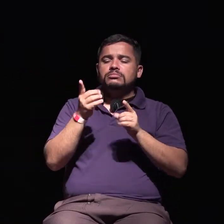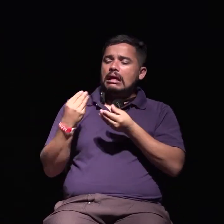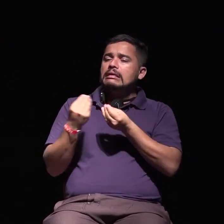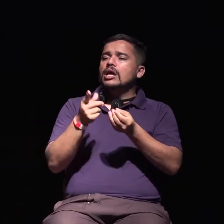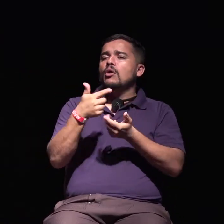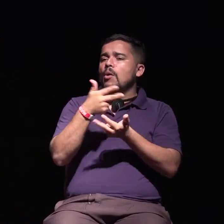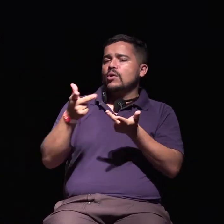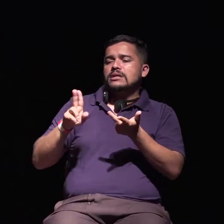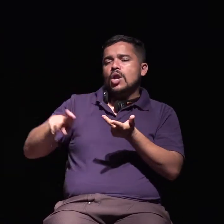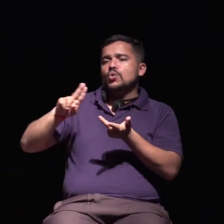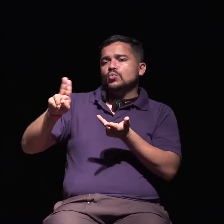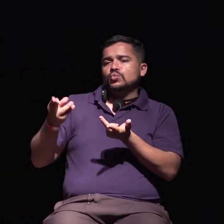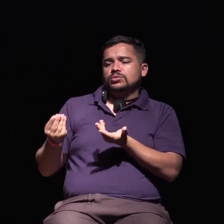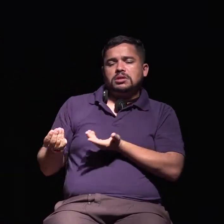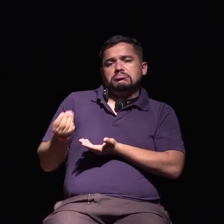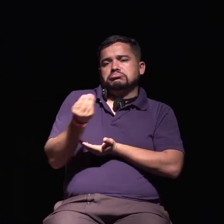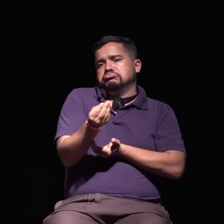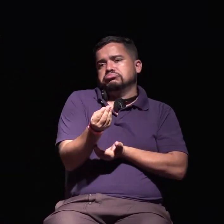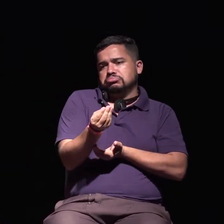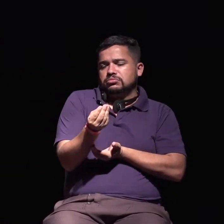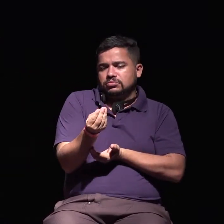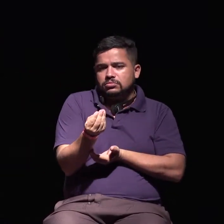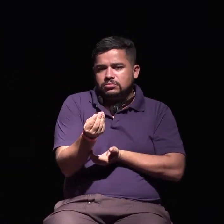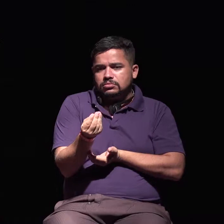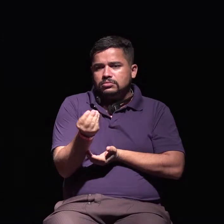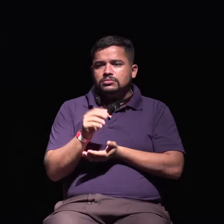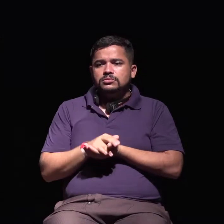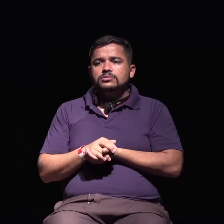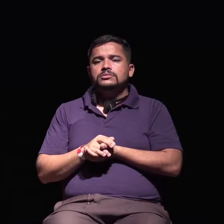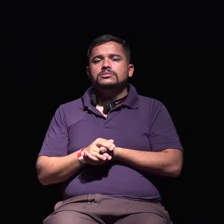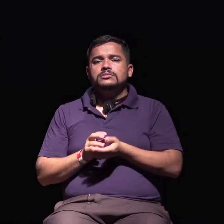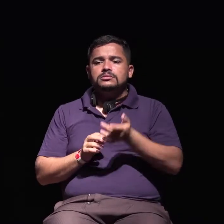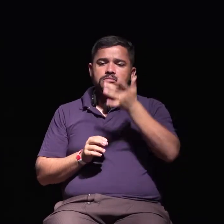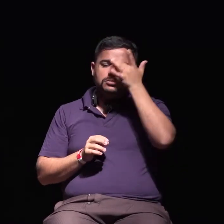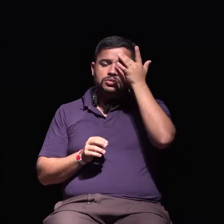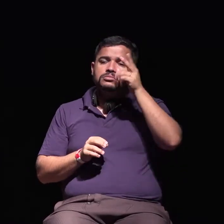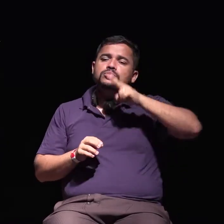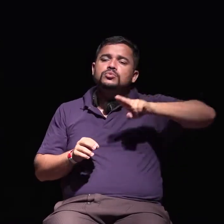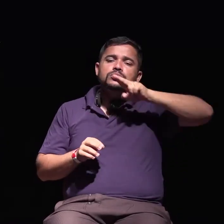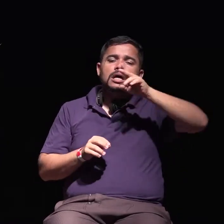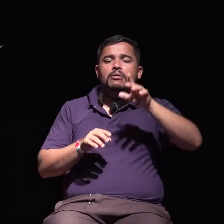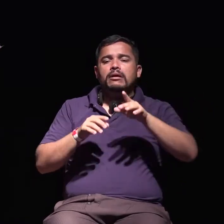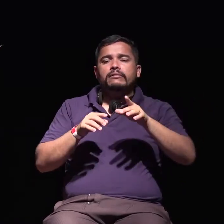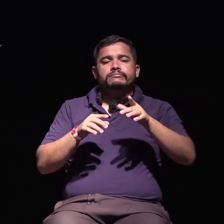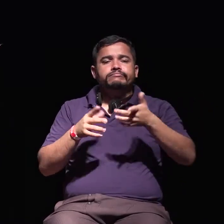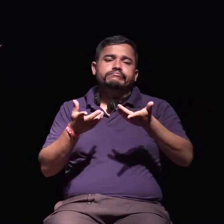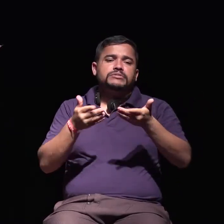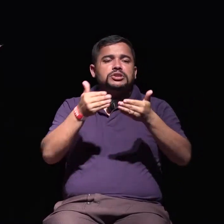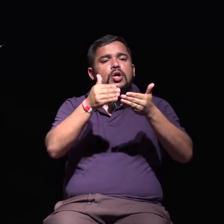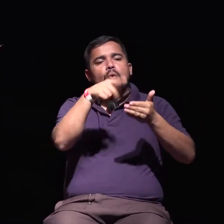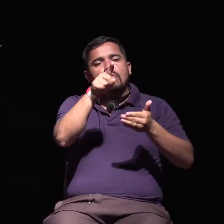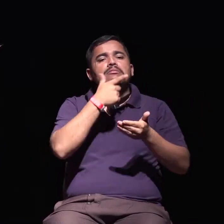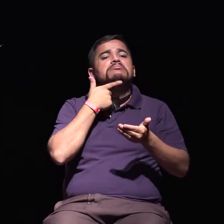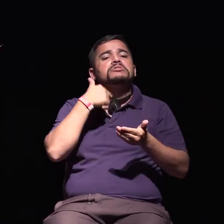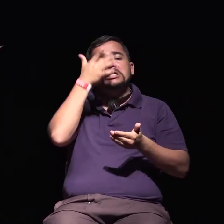uma mercadoria não usual, cujo consumo está na fruição do espectador. E atuando na contramão